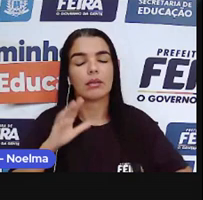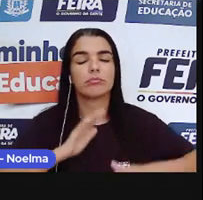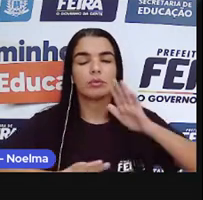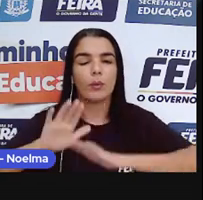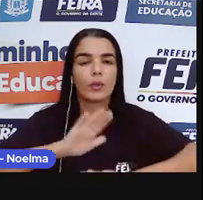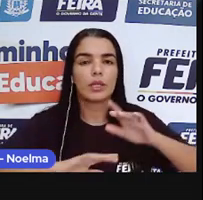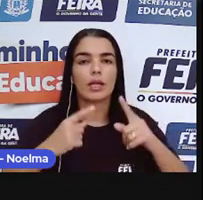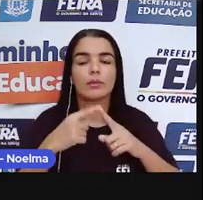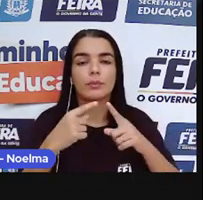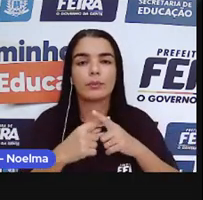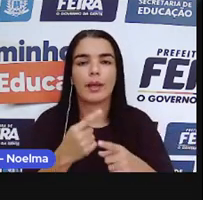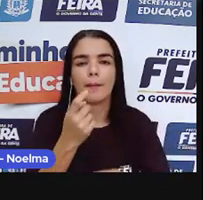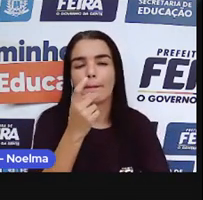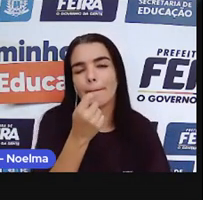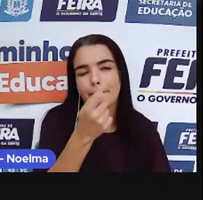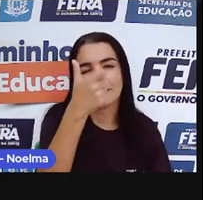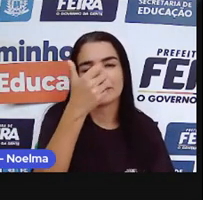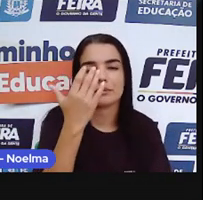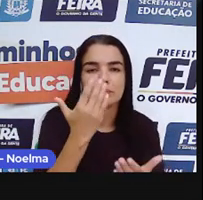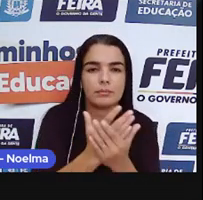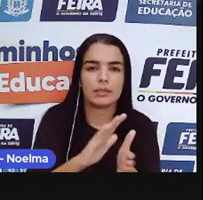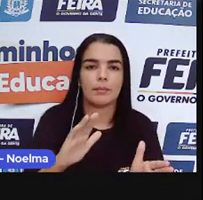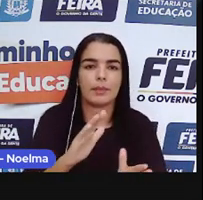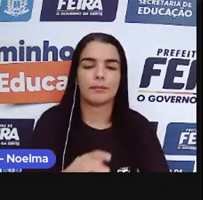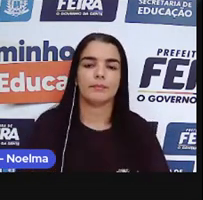em extinção.